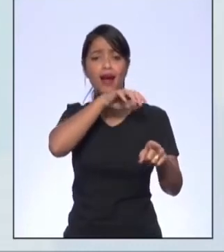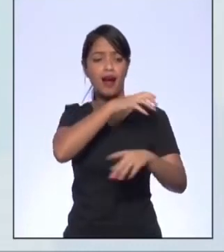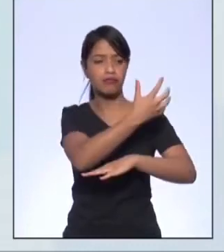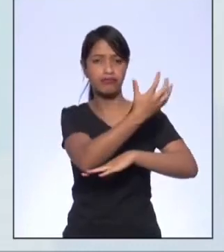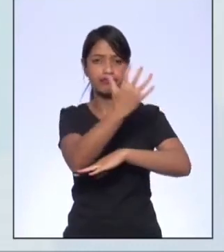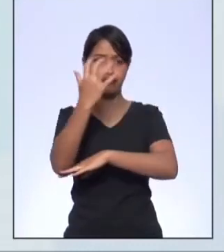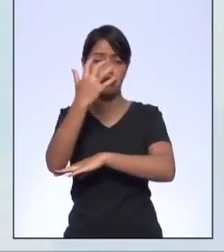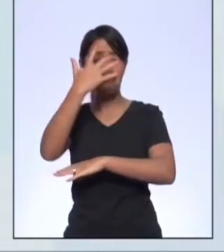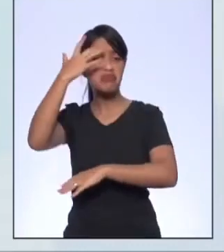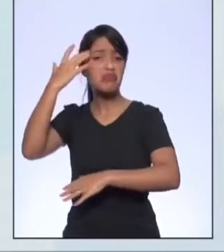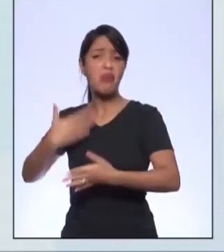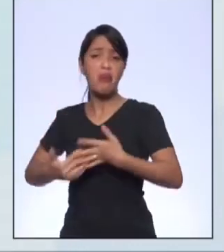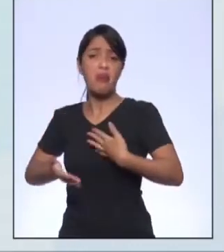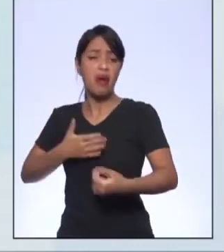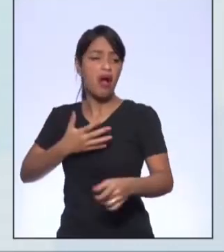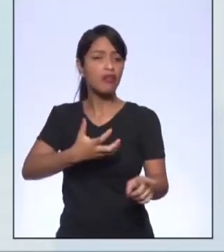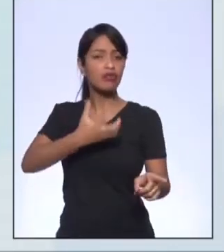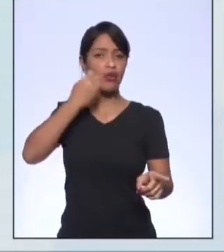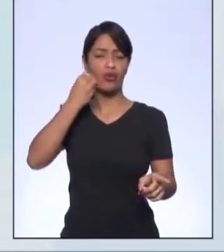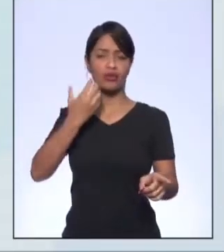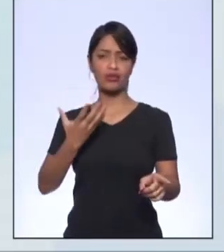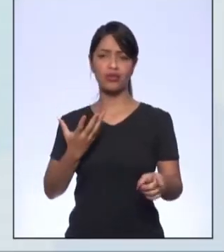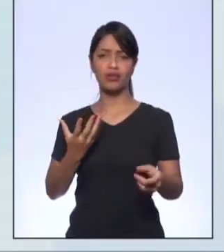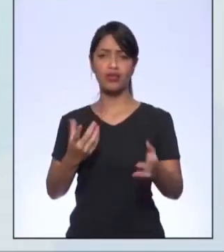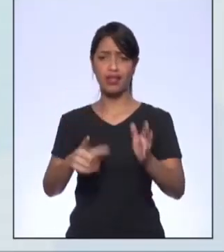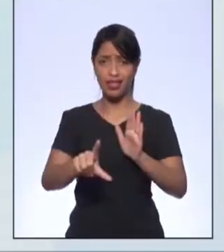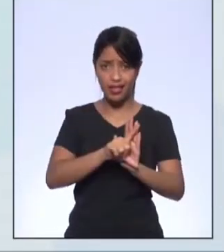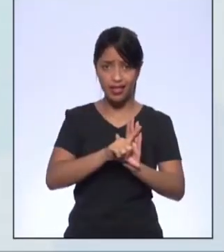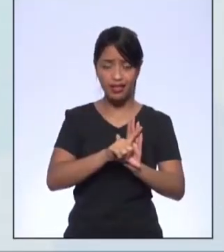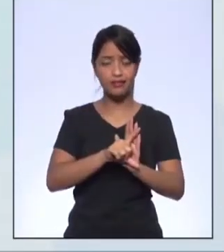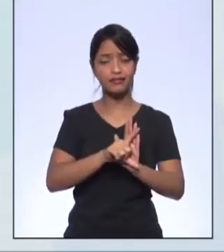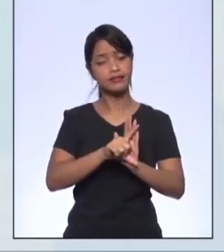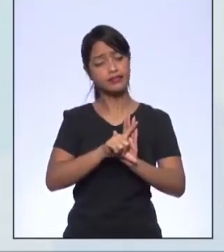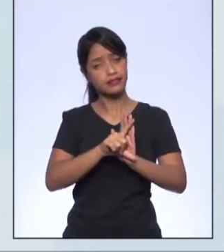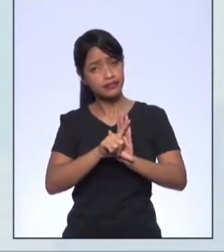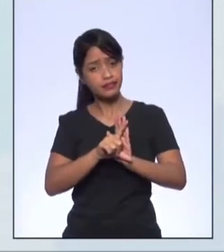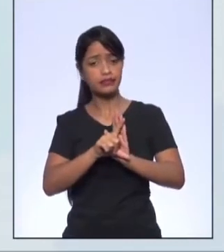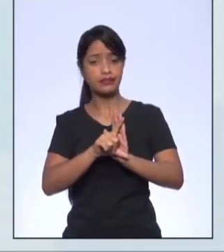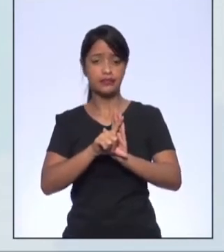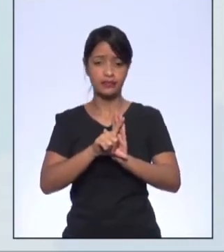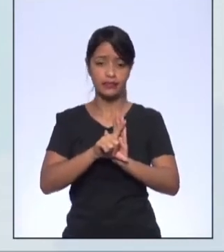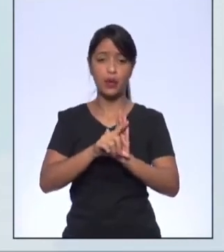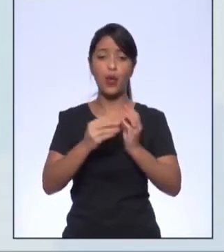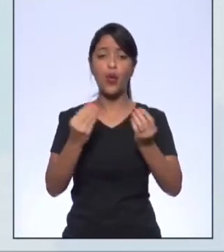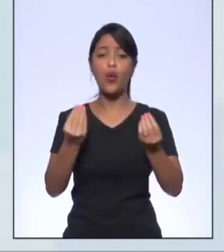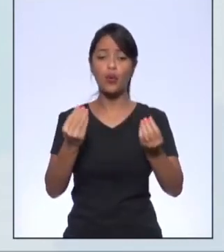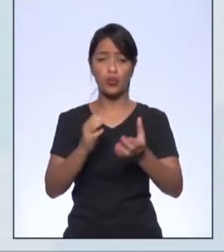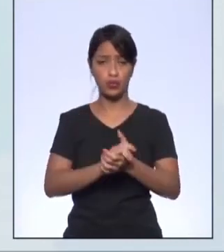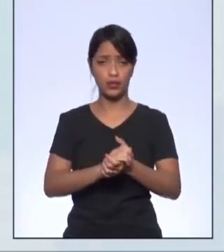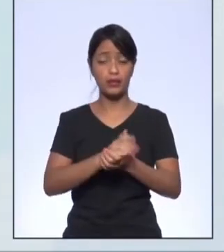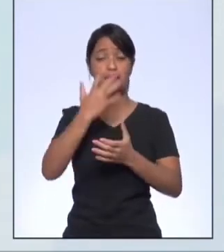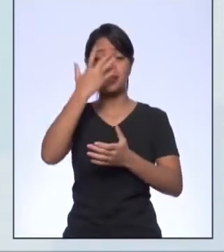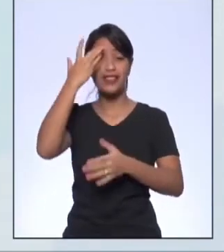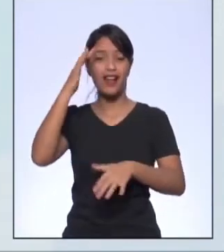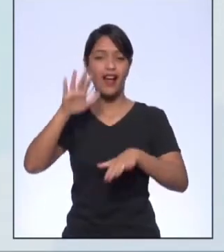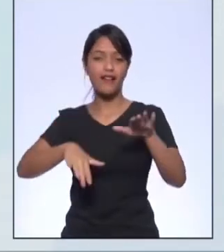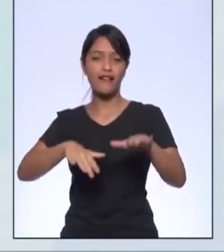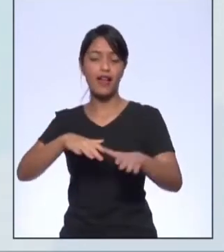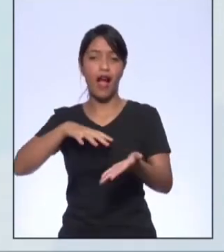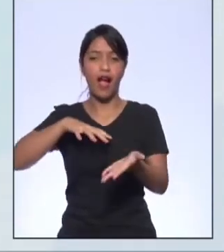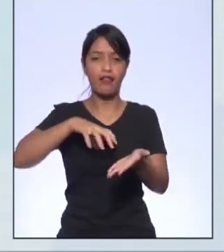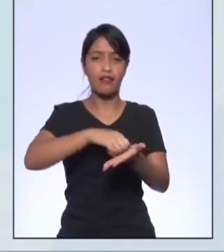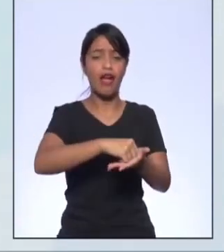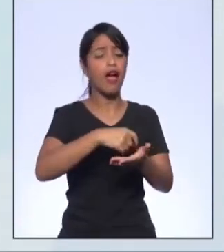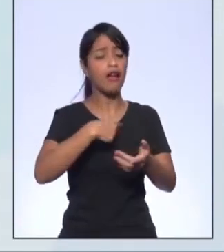cidadãos comuns. Tudo feito legalmente, pessoas se candidatam a serem guardiãs provisórias